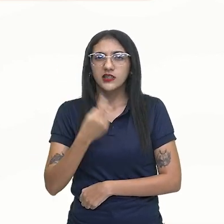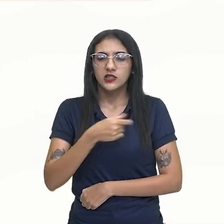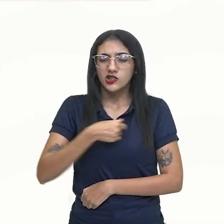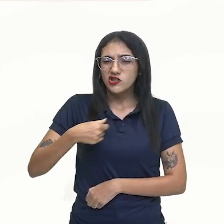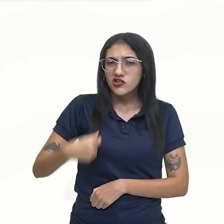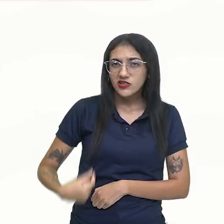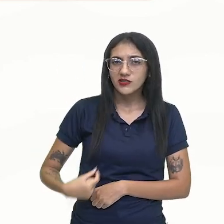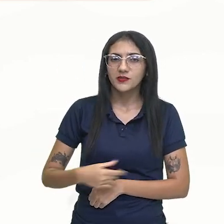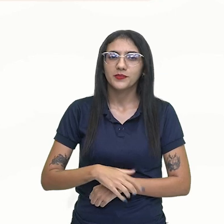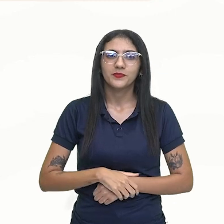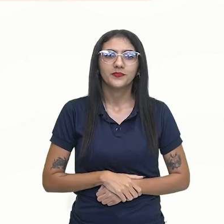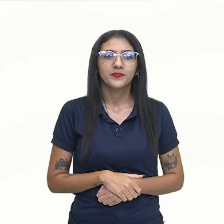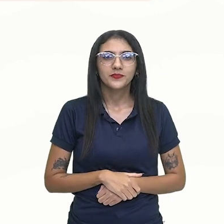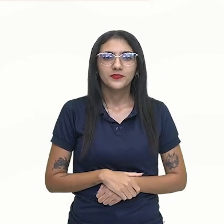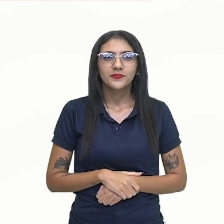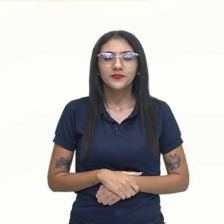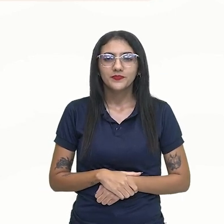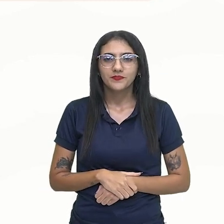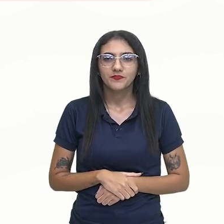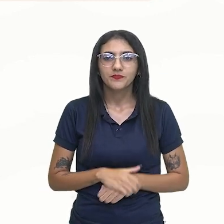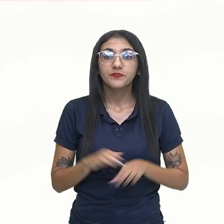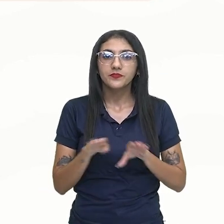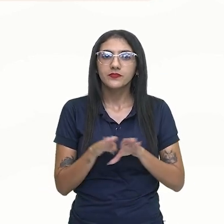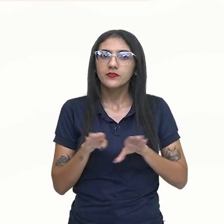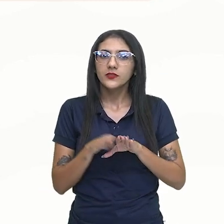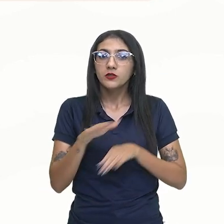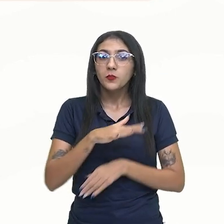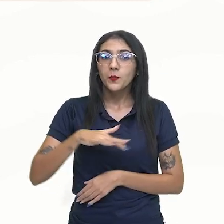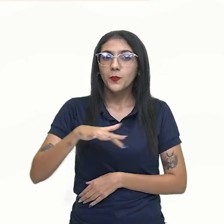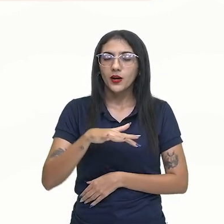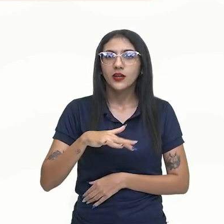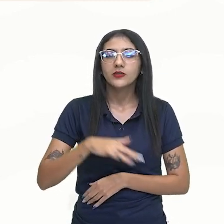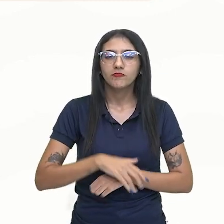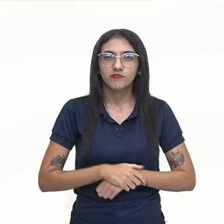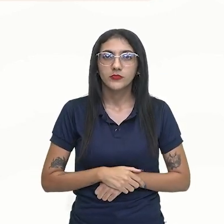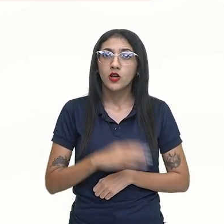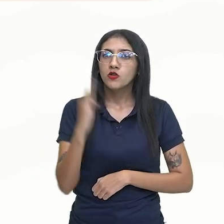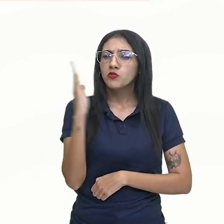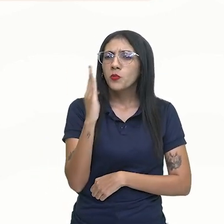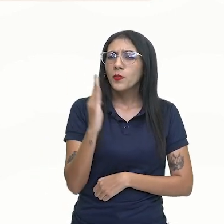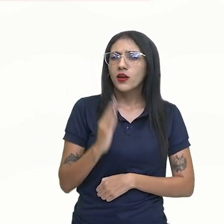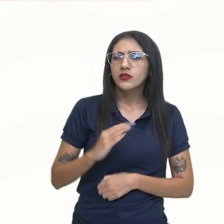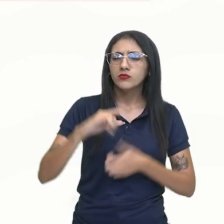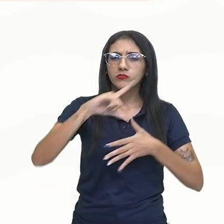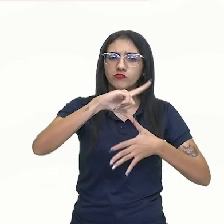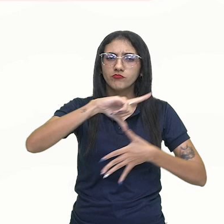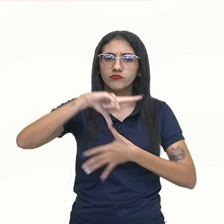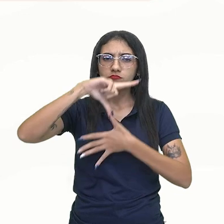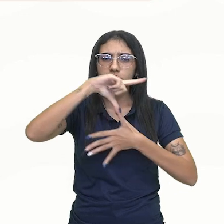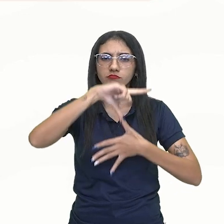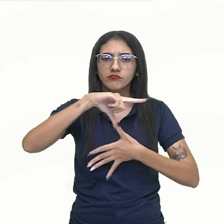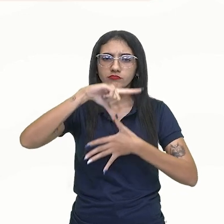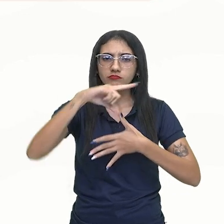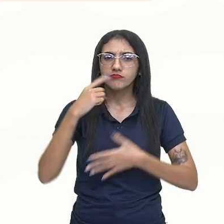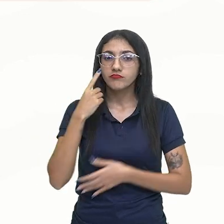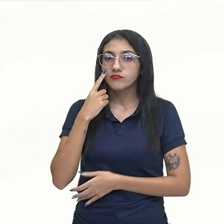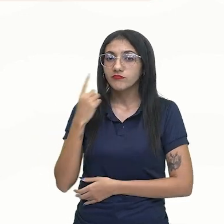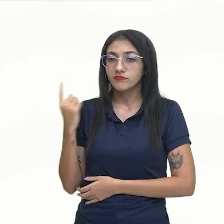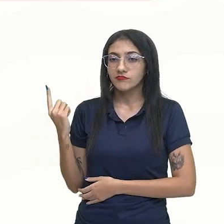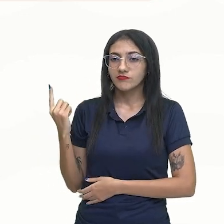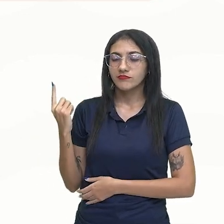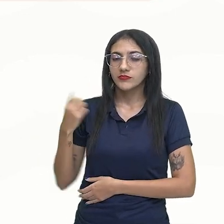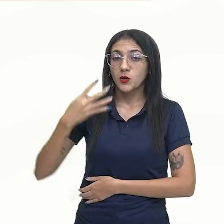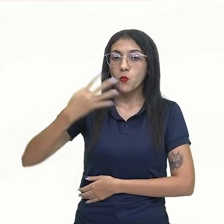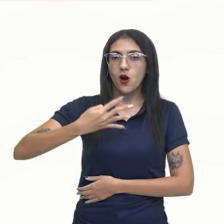Né? A gente tem, por exemplo, aqui a área onde o território brasileiro está localizado, né, que é a América Latina, né, em 4º lugar,